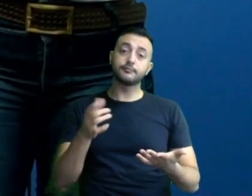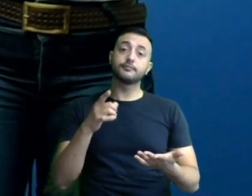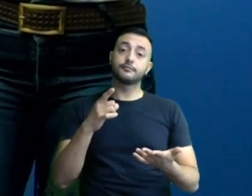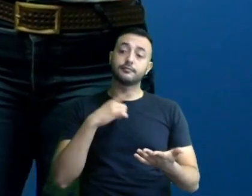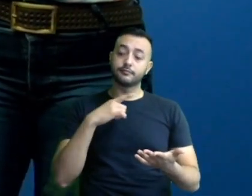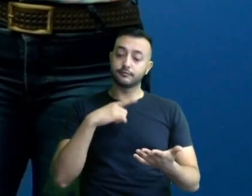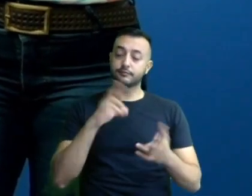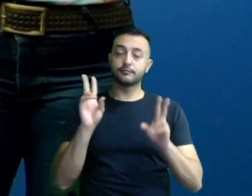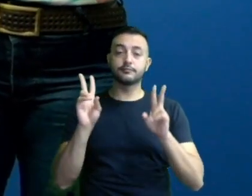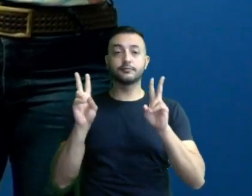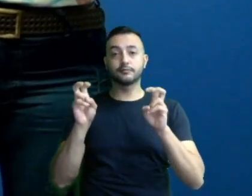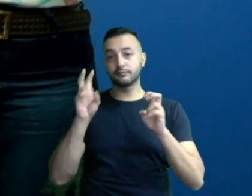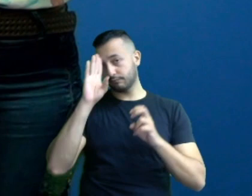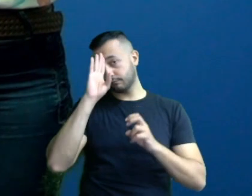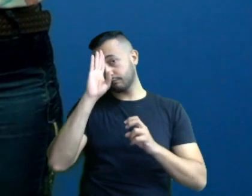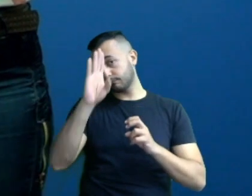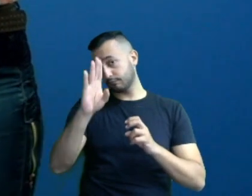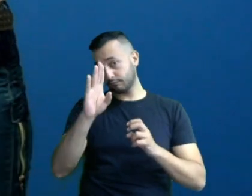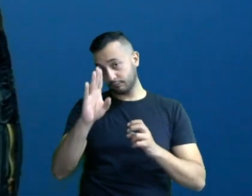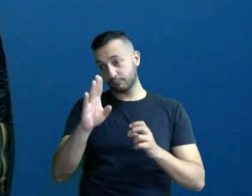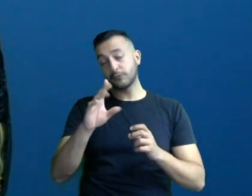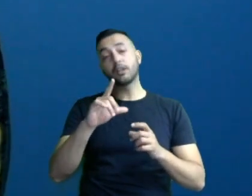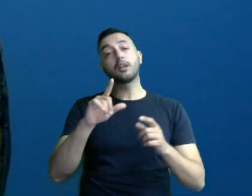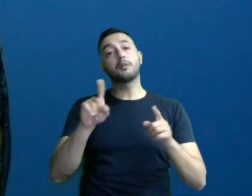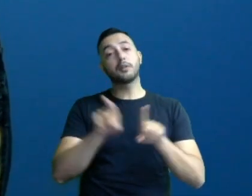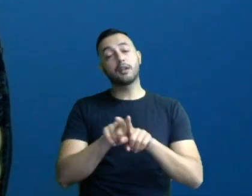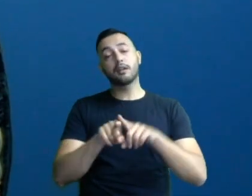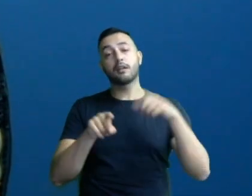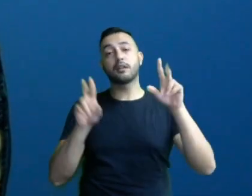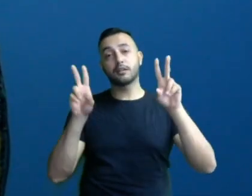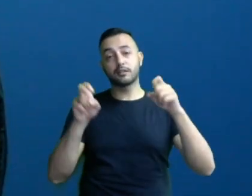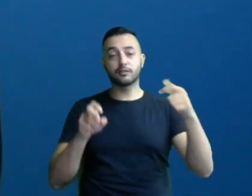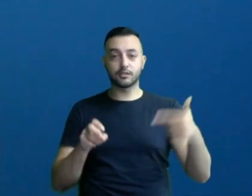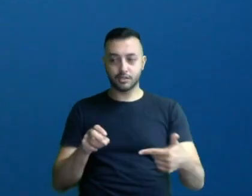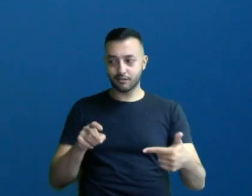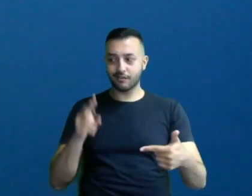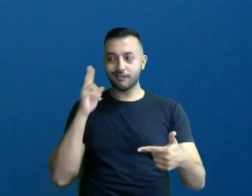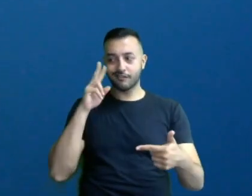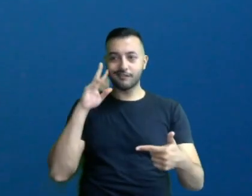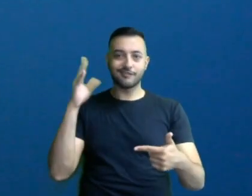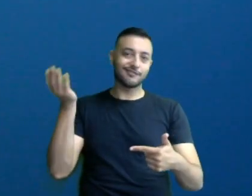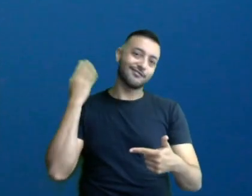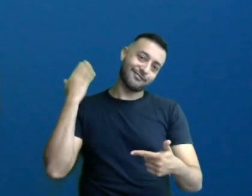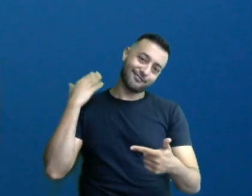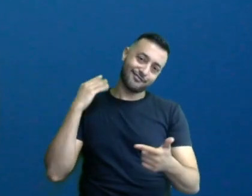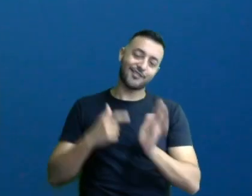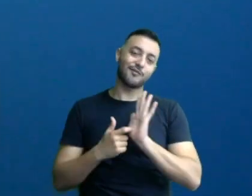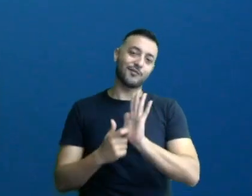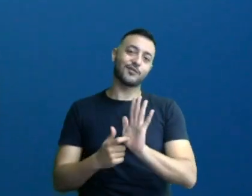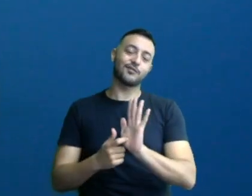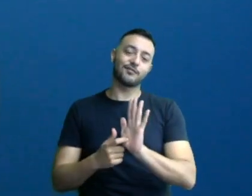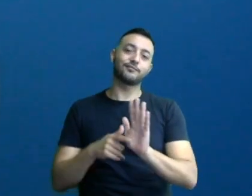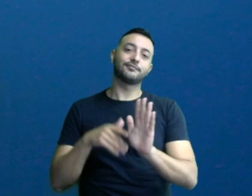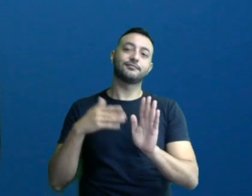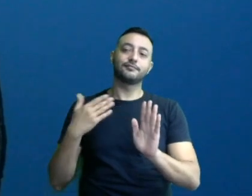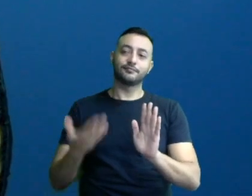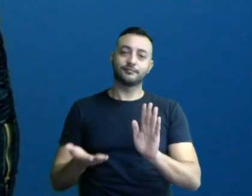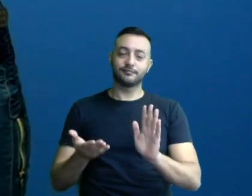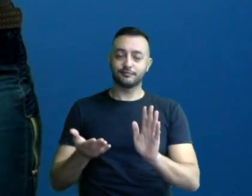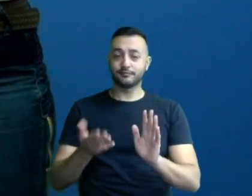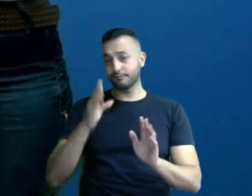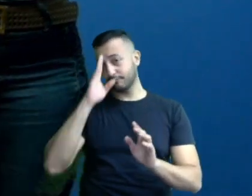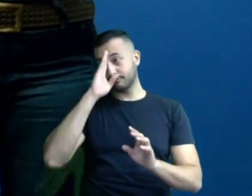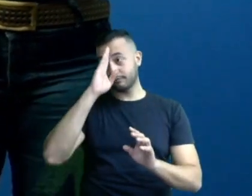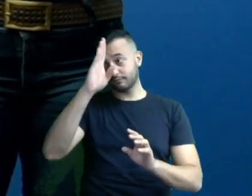ela tem um título principal e um secundário, que foi o que eu mostrei lá no início para vocês. Então,